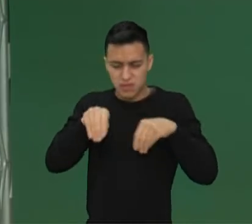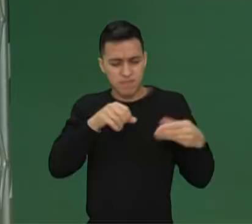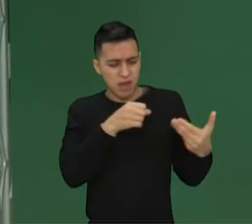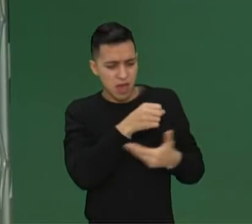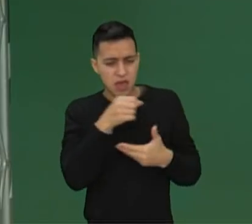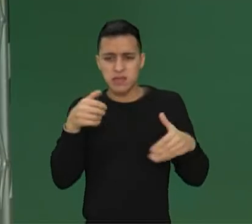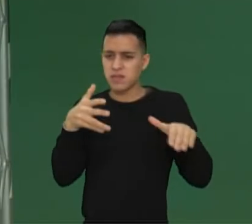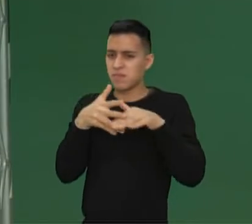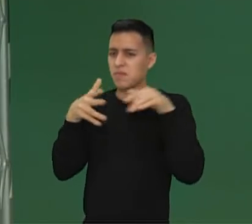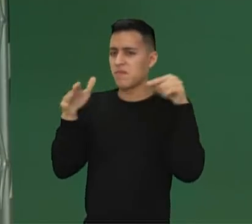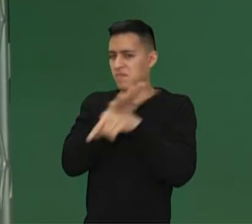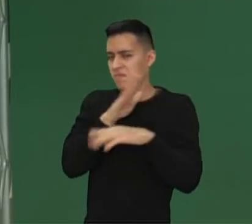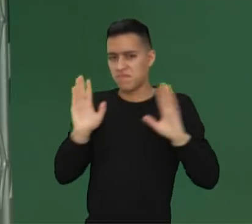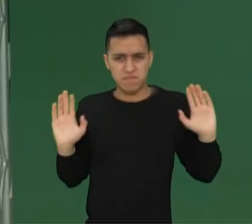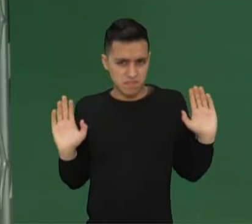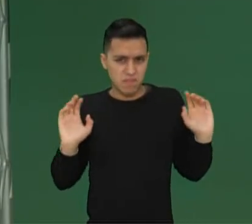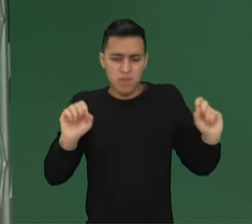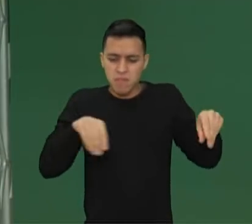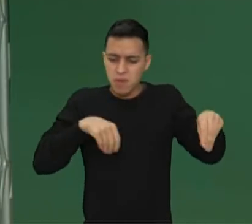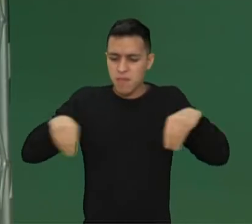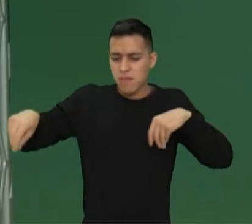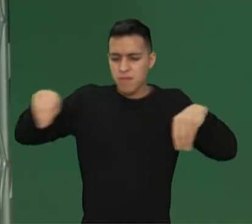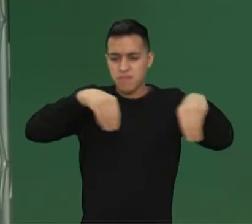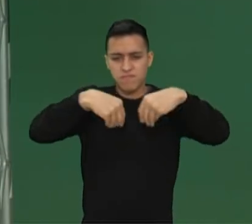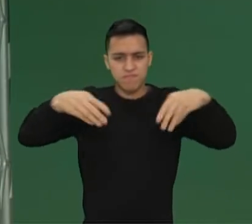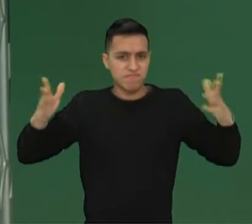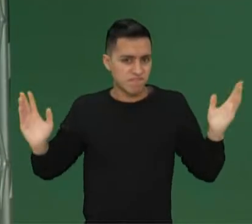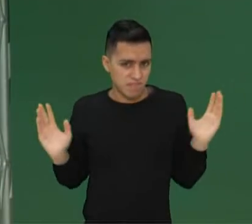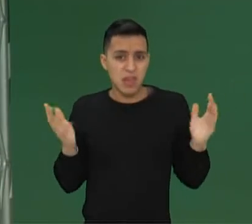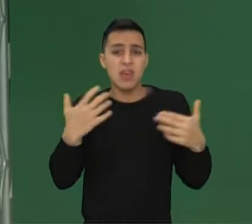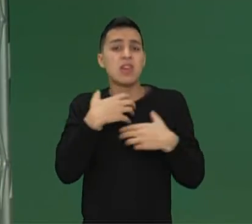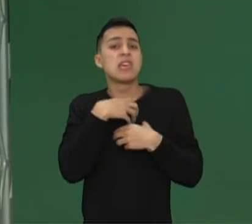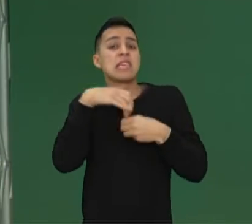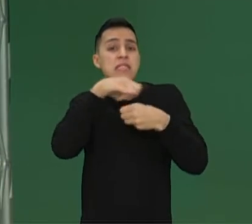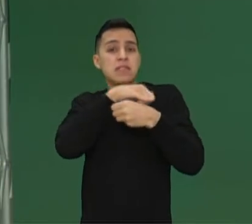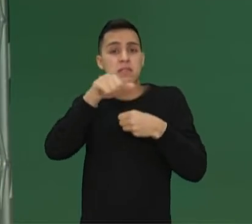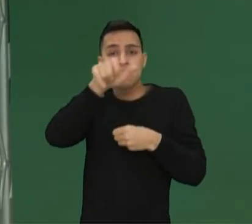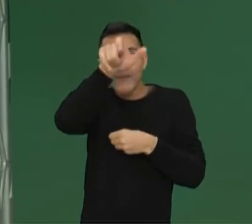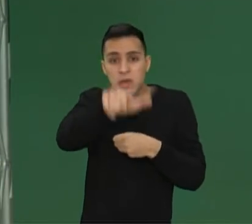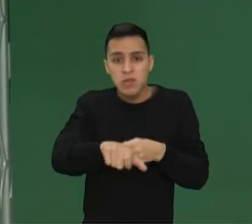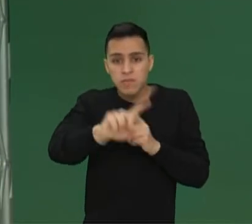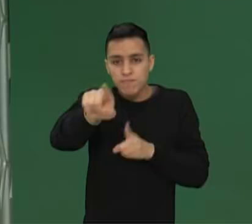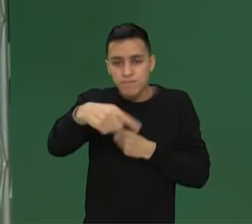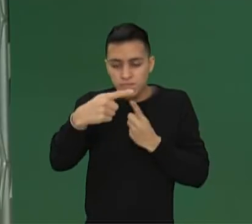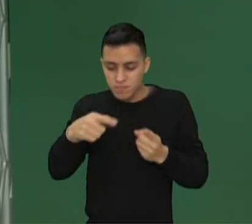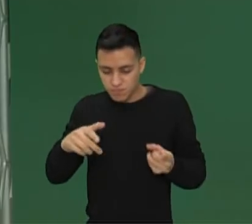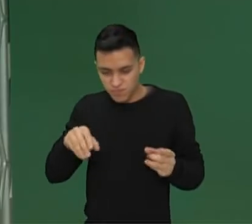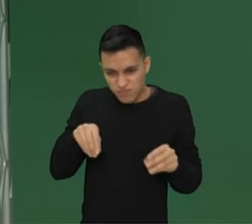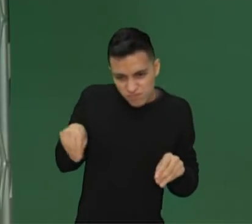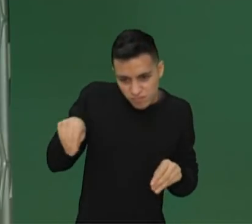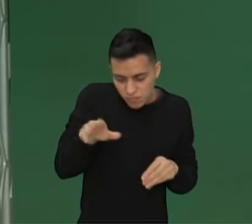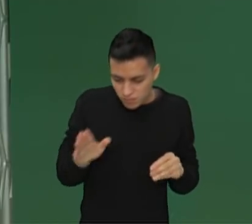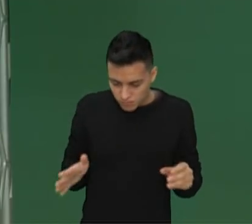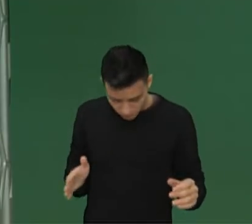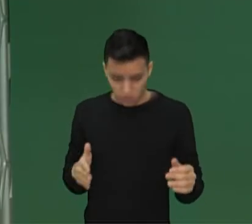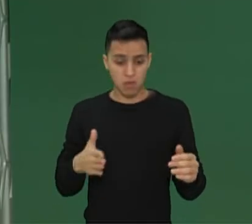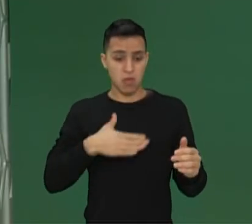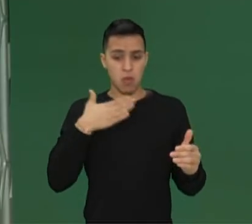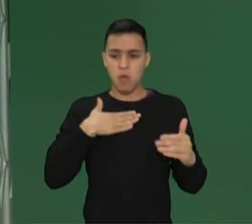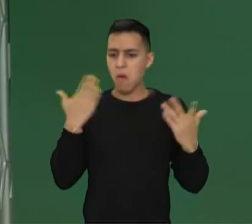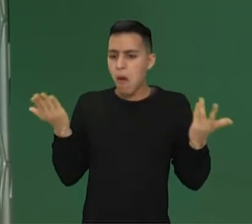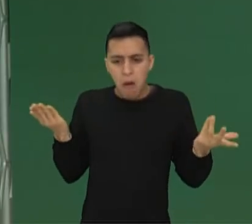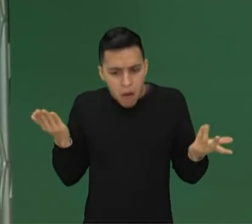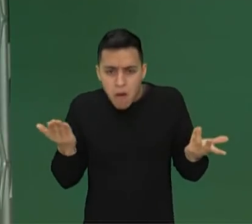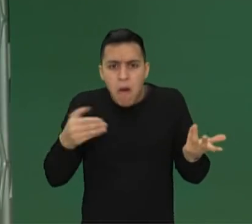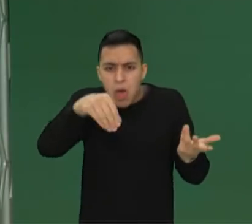iniciante, intermediário ou avançado. Então, às vezes, é uma forma de você surpreender seu adversário com essa jogada en passant. E